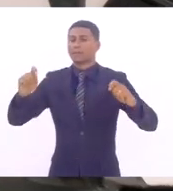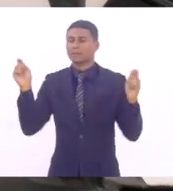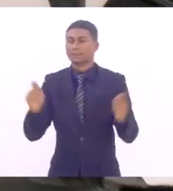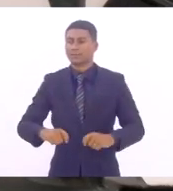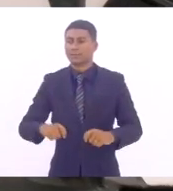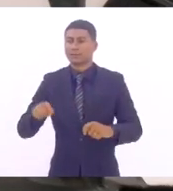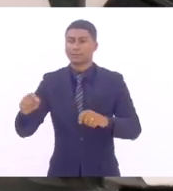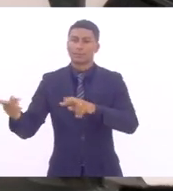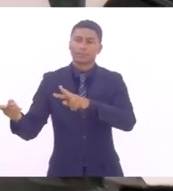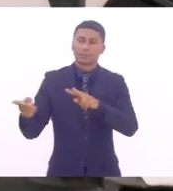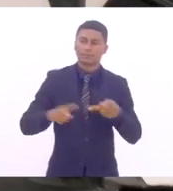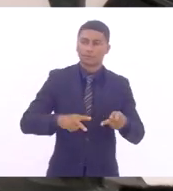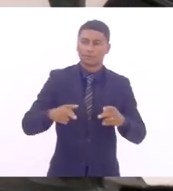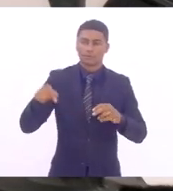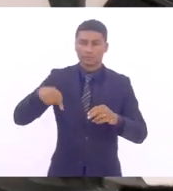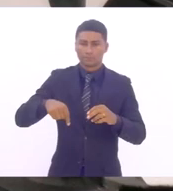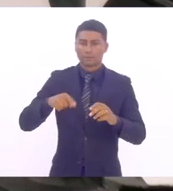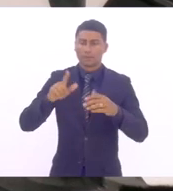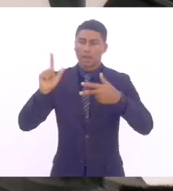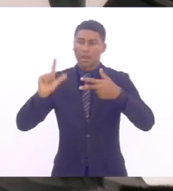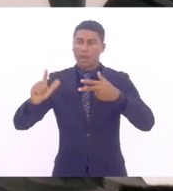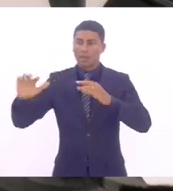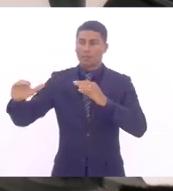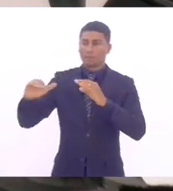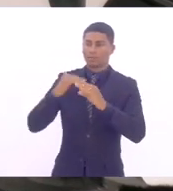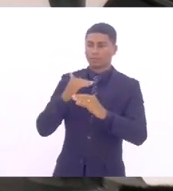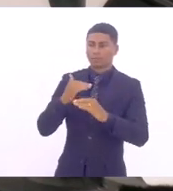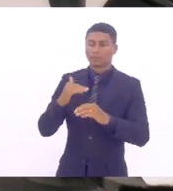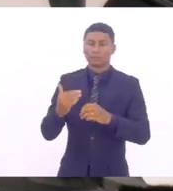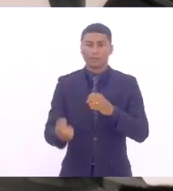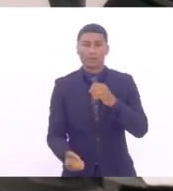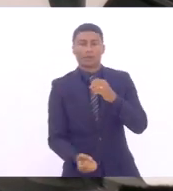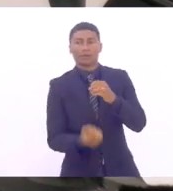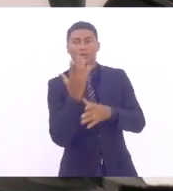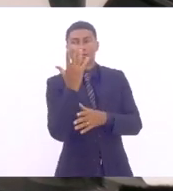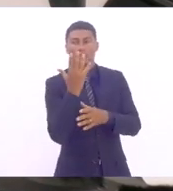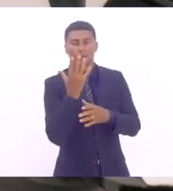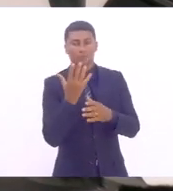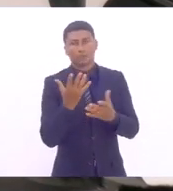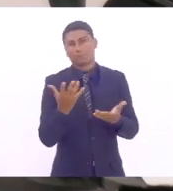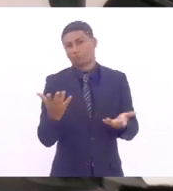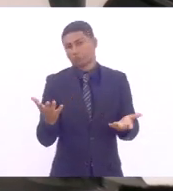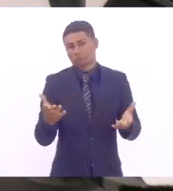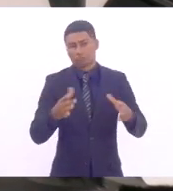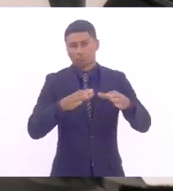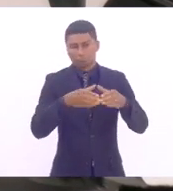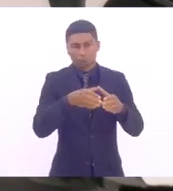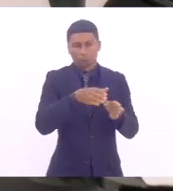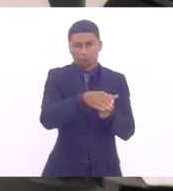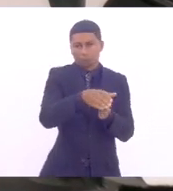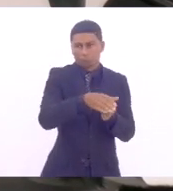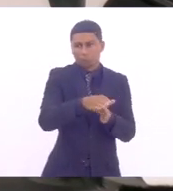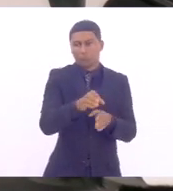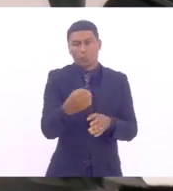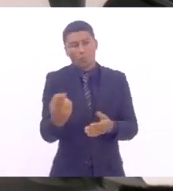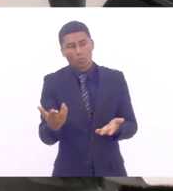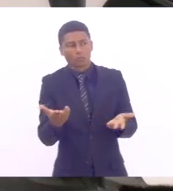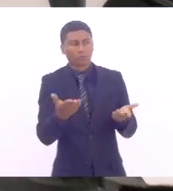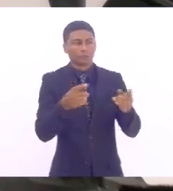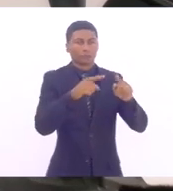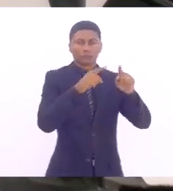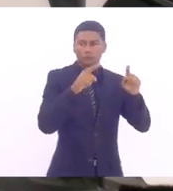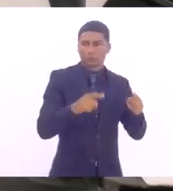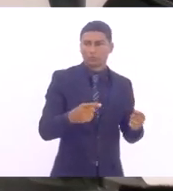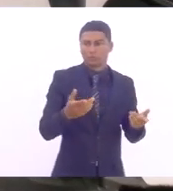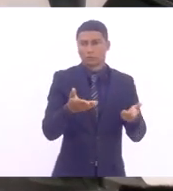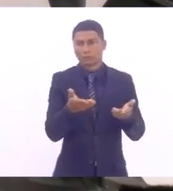o legislativo criar ou não um órgão, um cargo ou uma função pública que vai gerar despesa para o